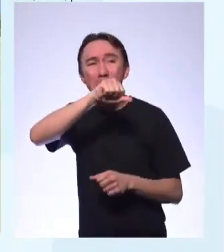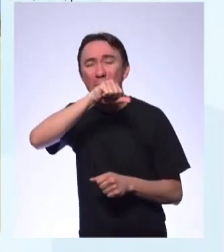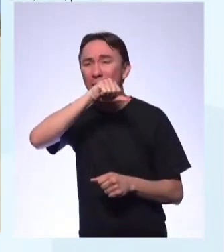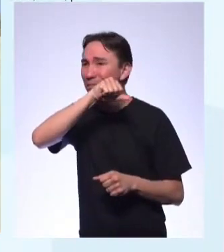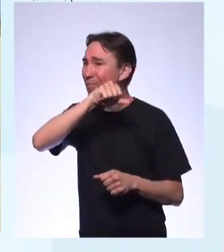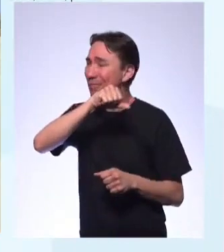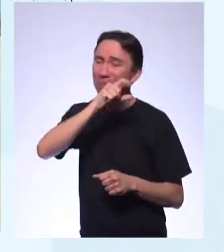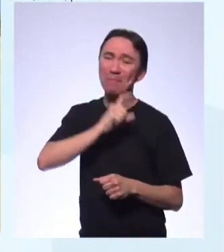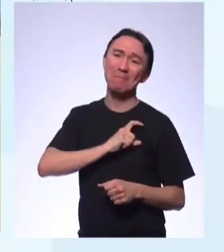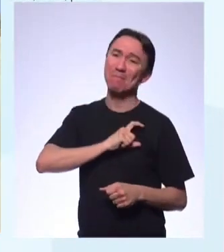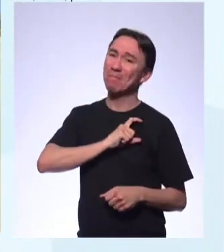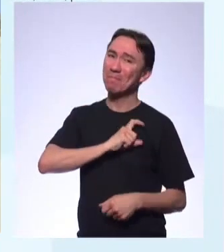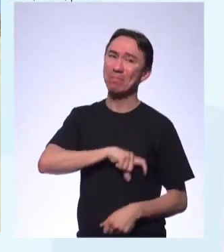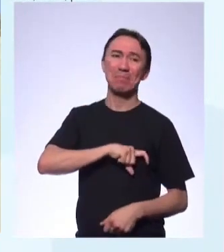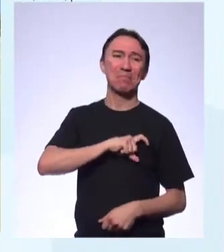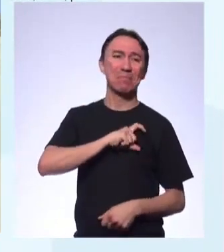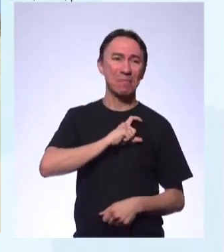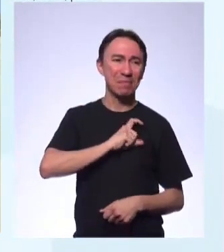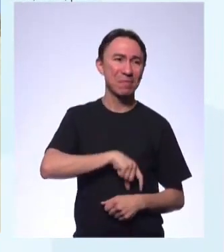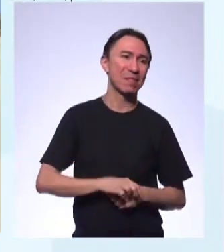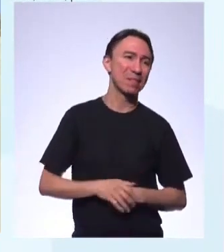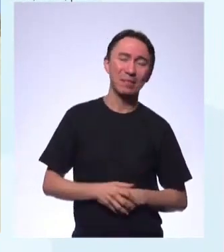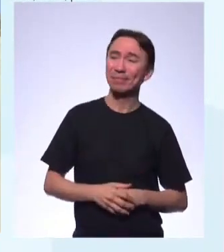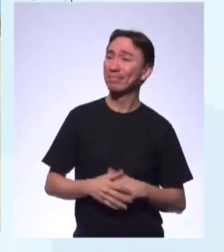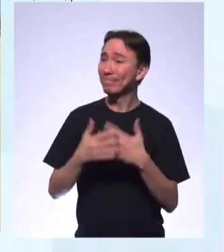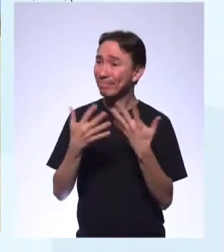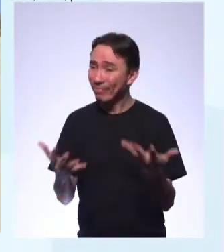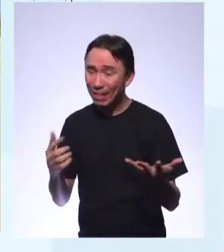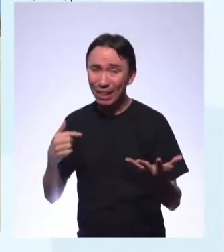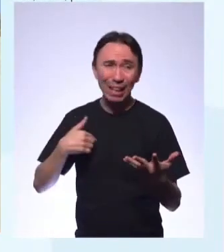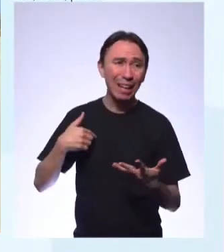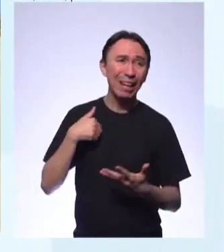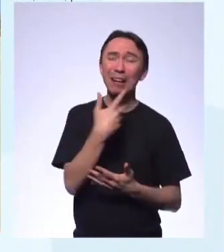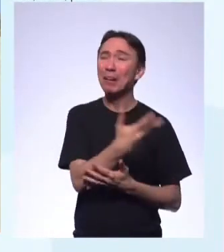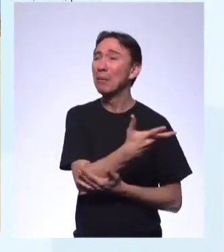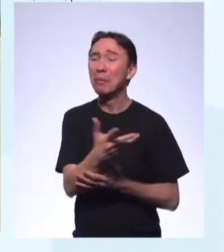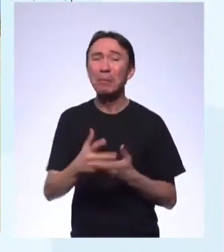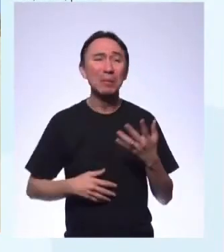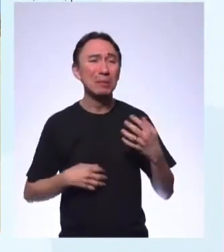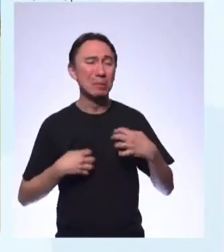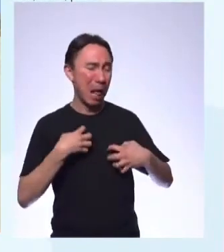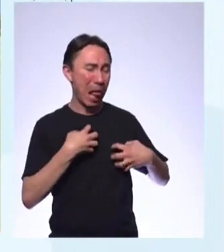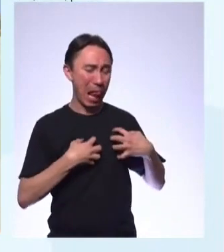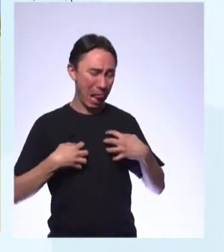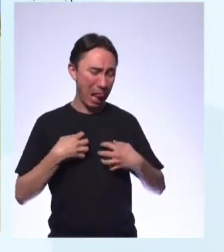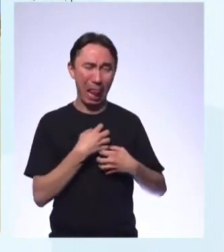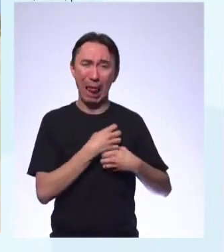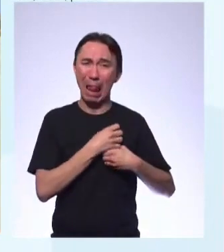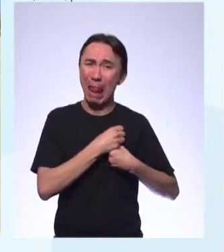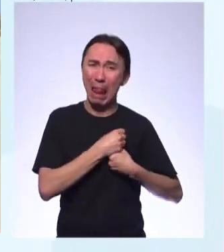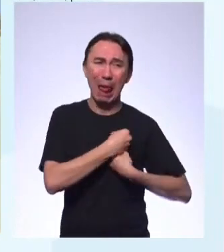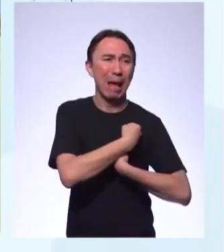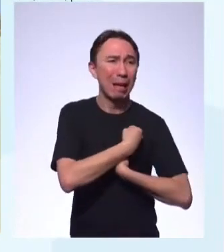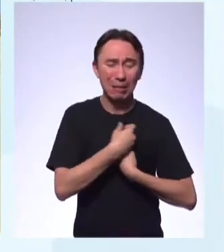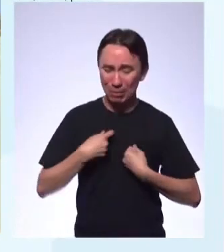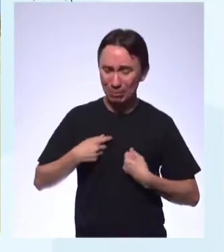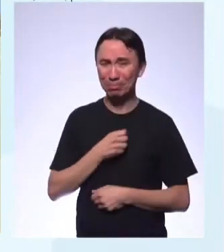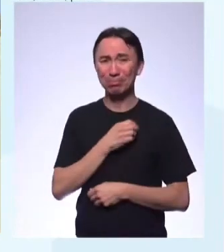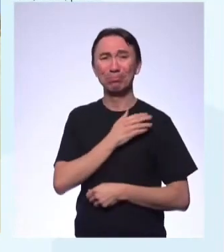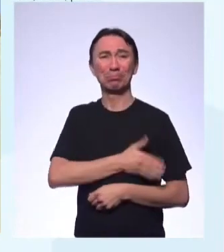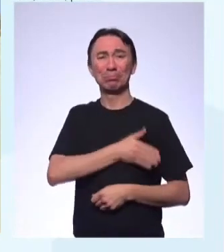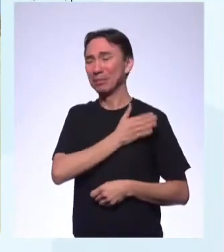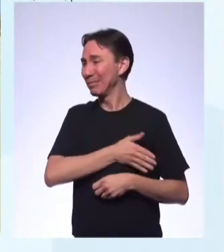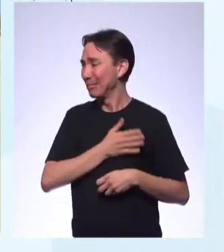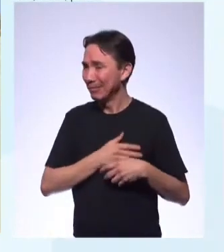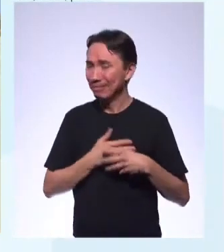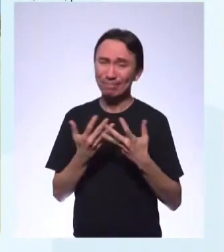cruel. Mas mágoas dessa aflição que agita meu infeliz coração, bendita. Bendita seja a esperança